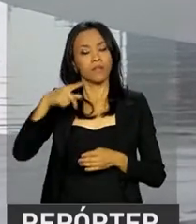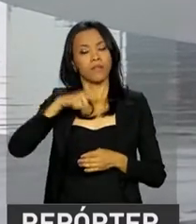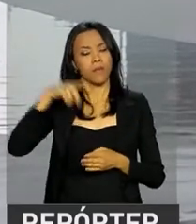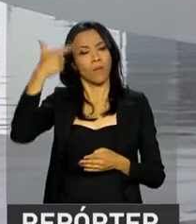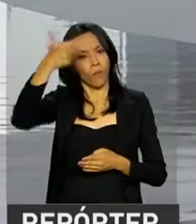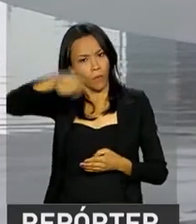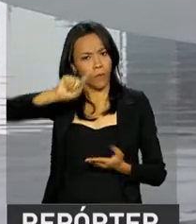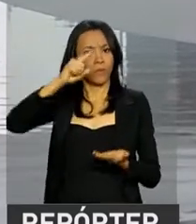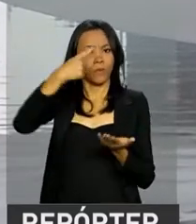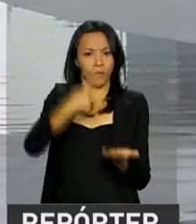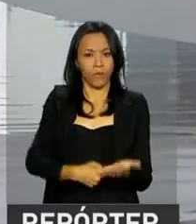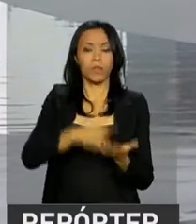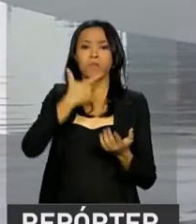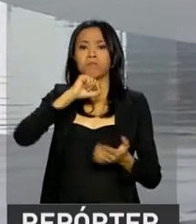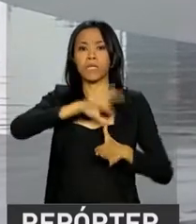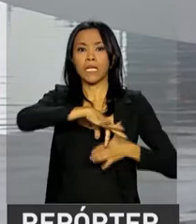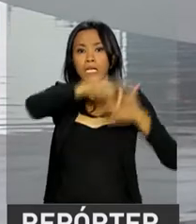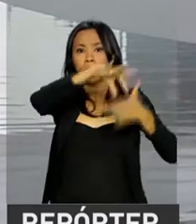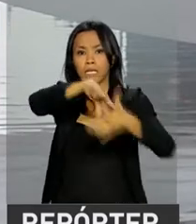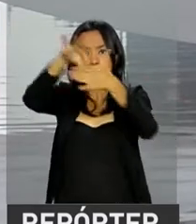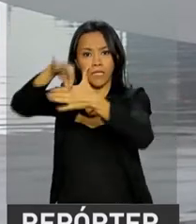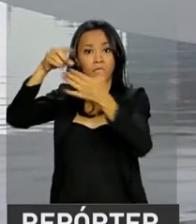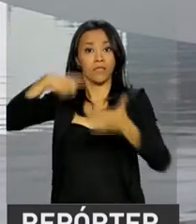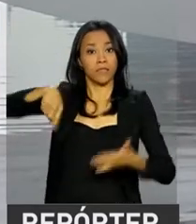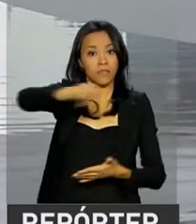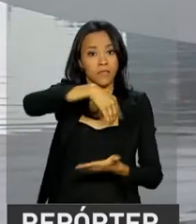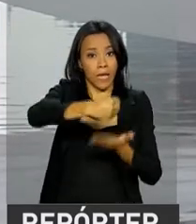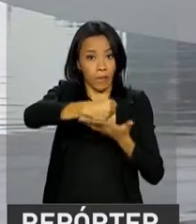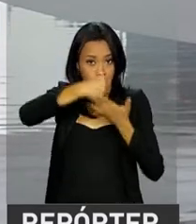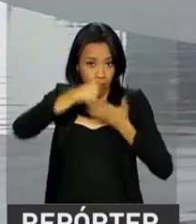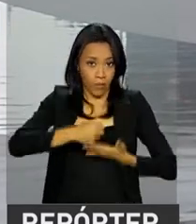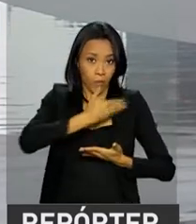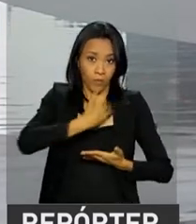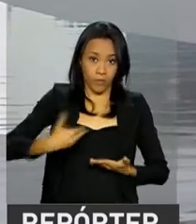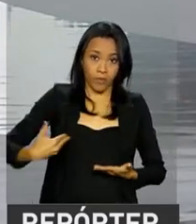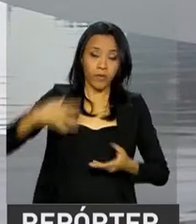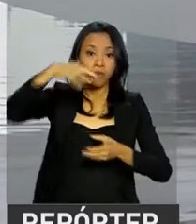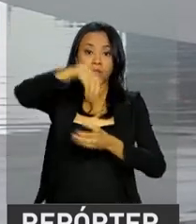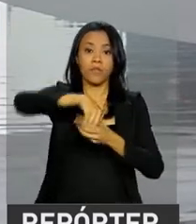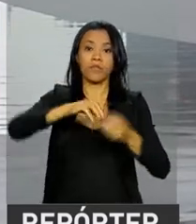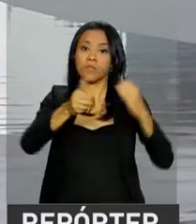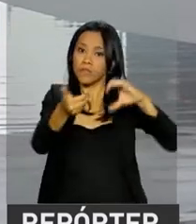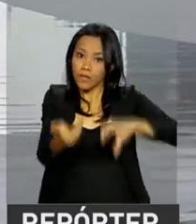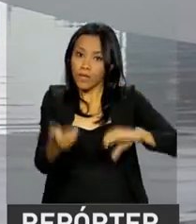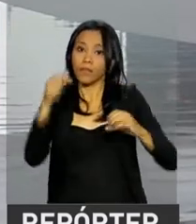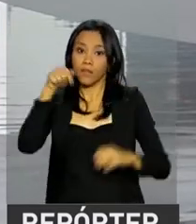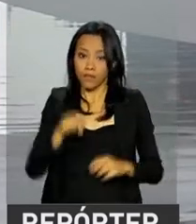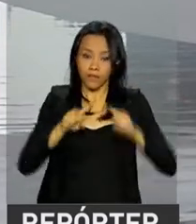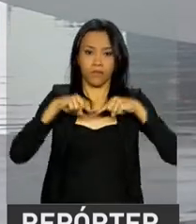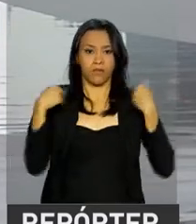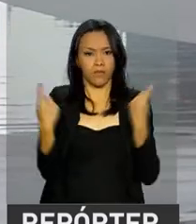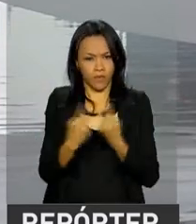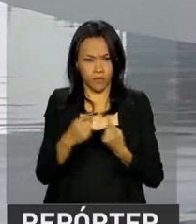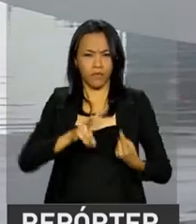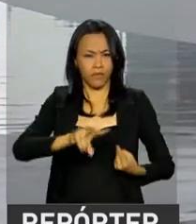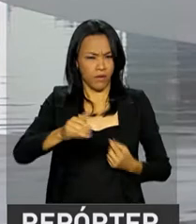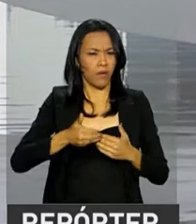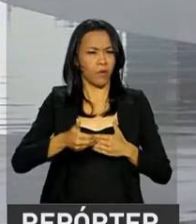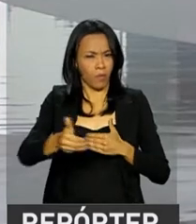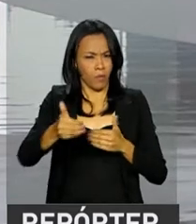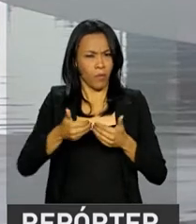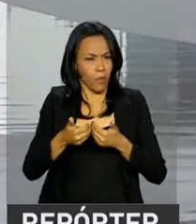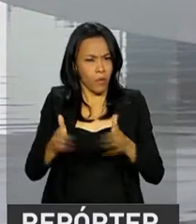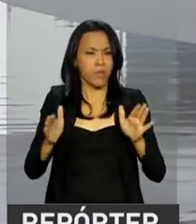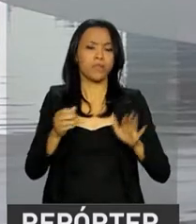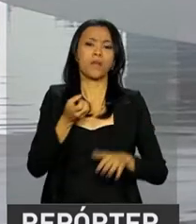reunião com os líderes da base aliada no senado essa reunião também aqui no palácio vai começar às duas e meia